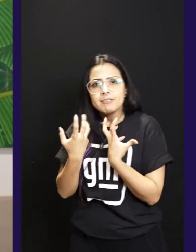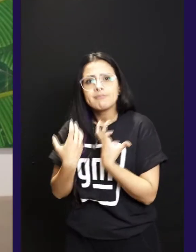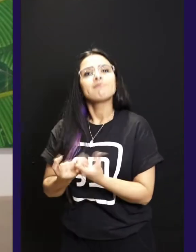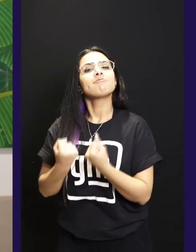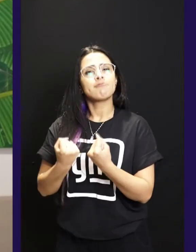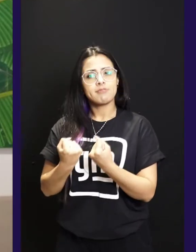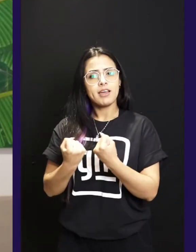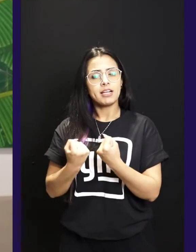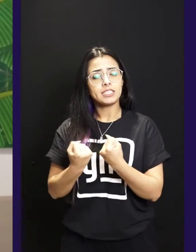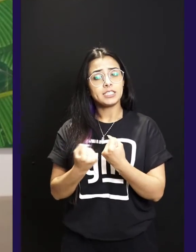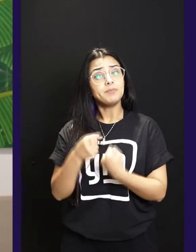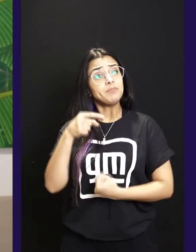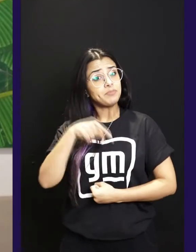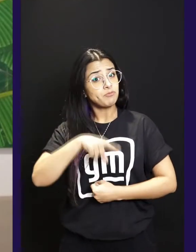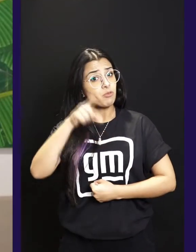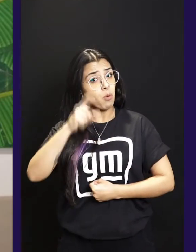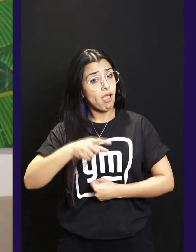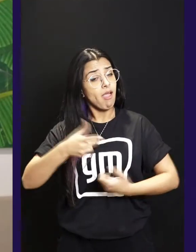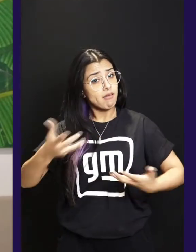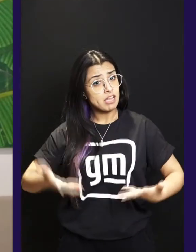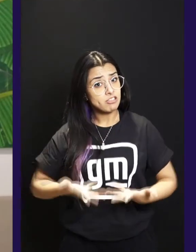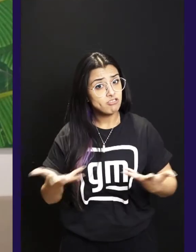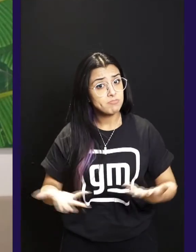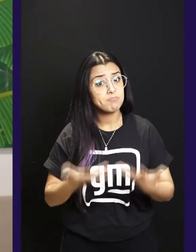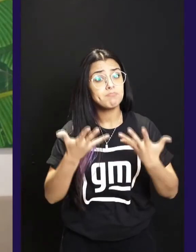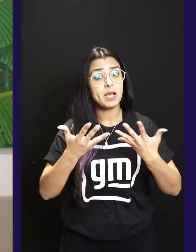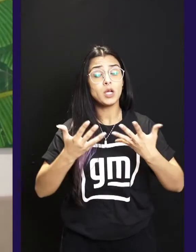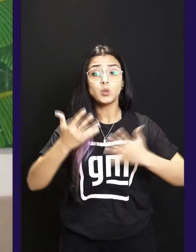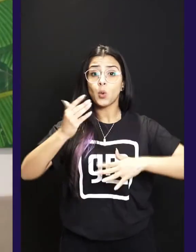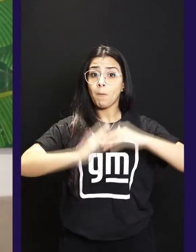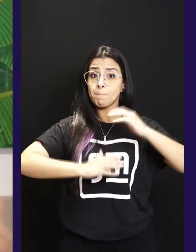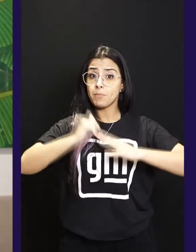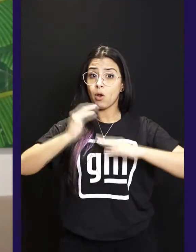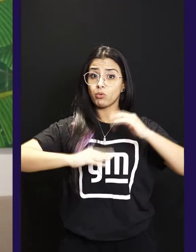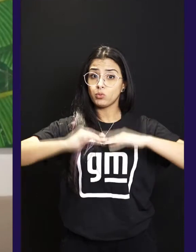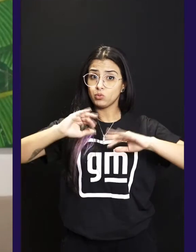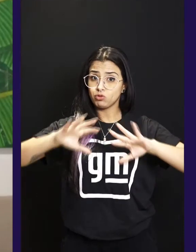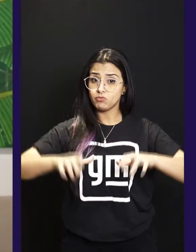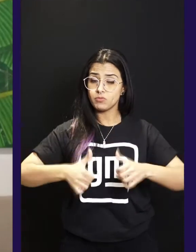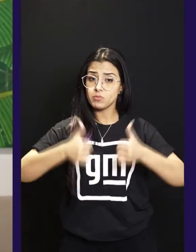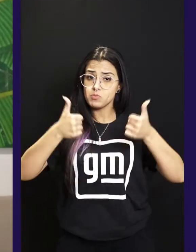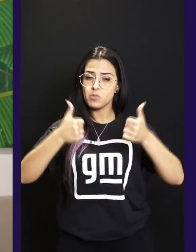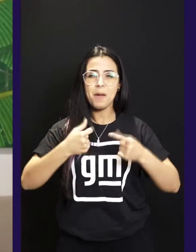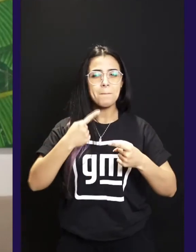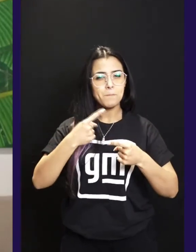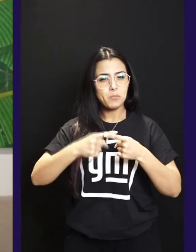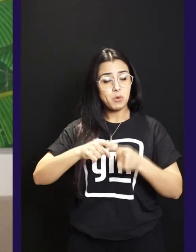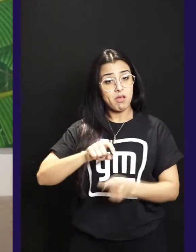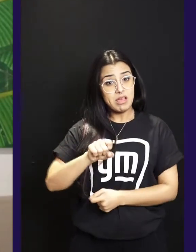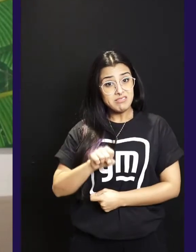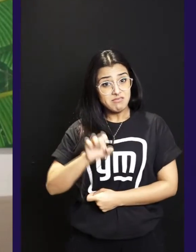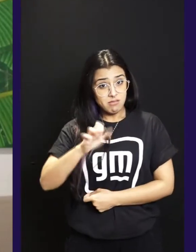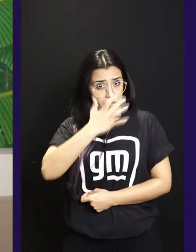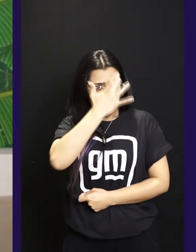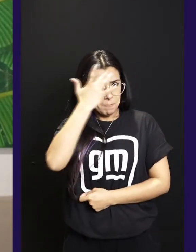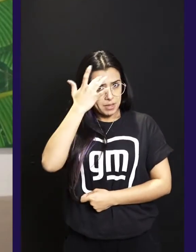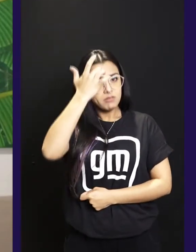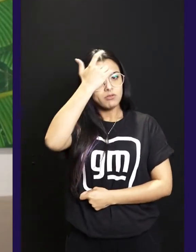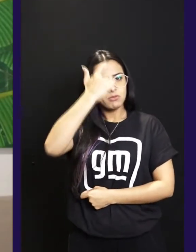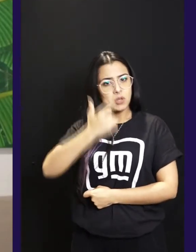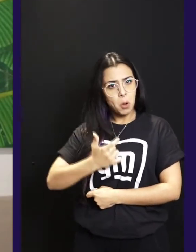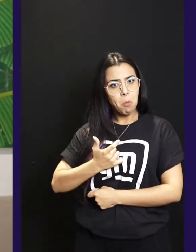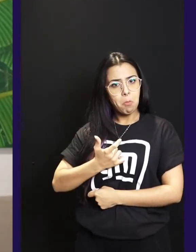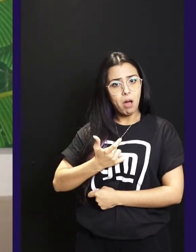com engajamento e produtividade também, né? Porque se uma pessoa ela é livre para ser quem ela é numa empresa, ela vai se